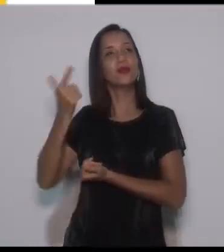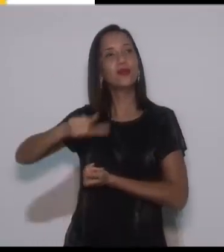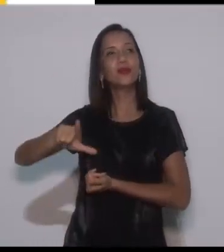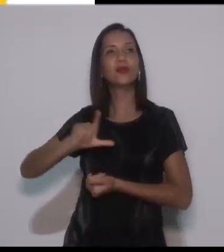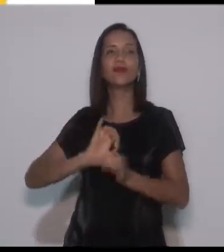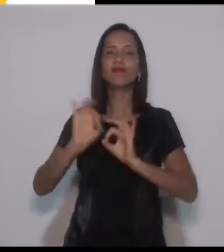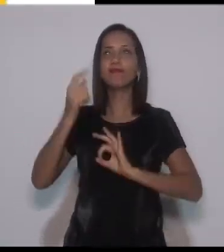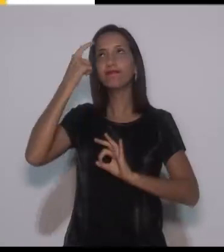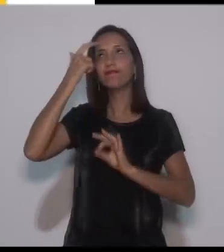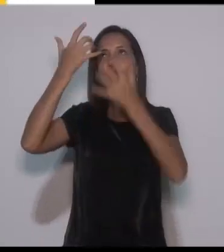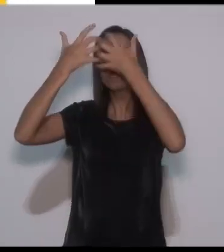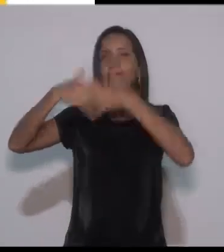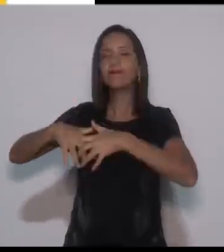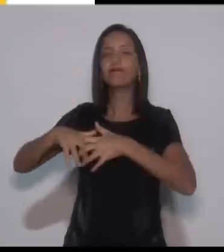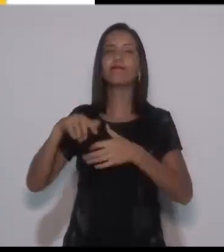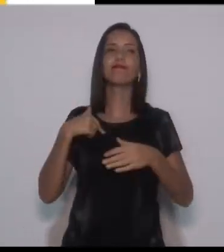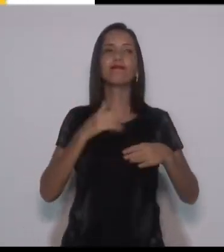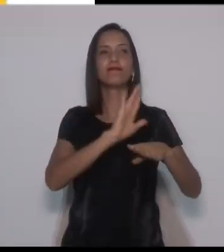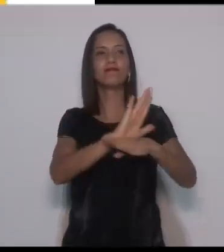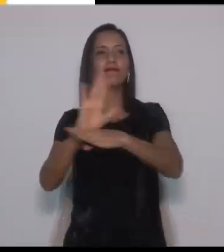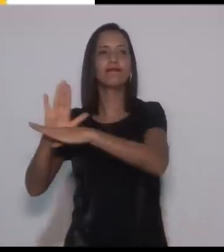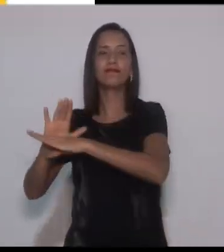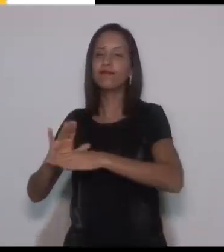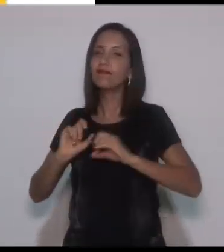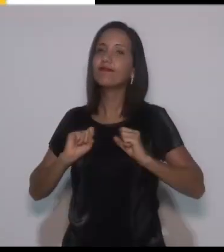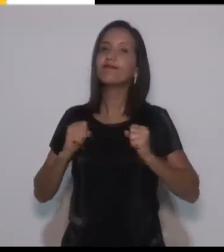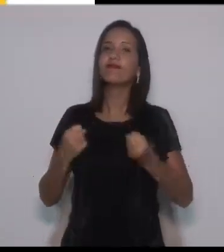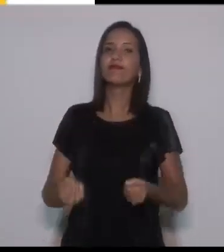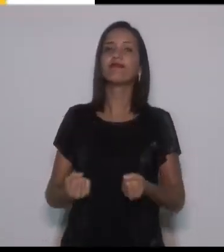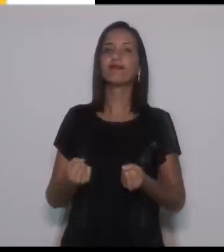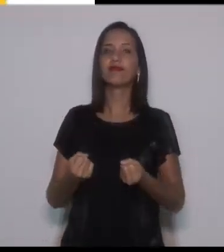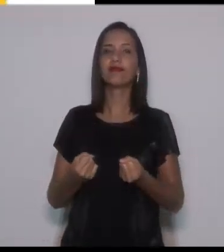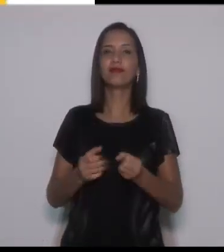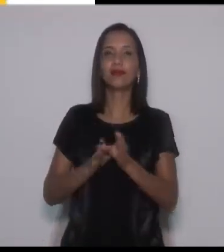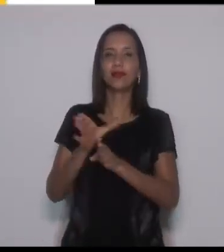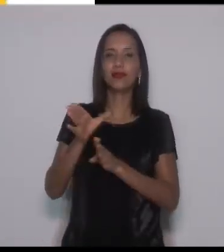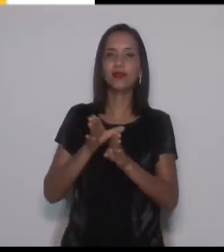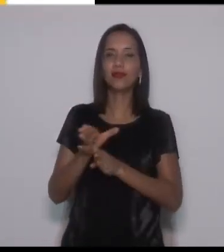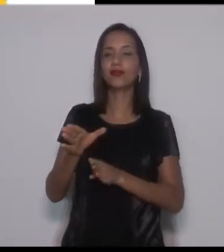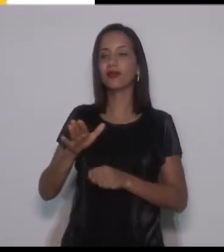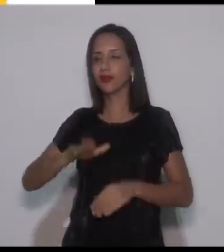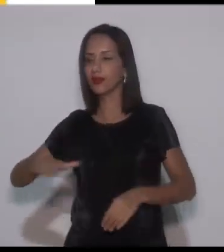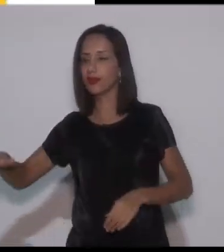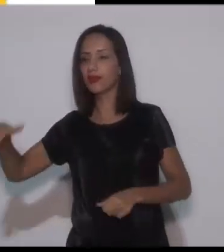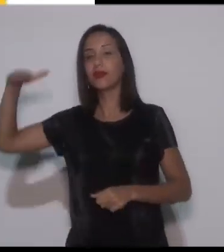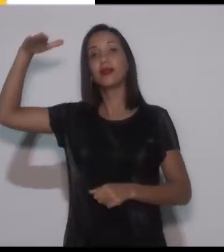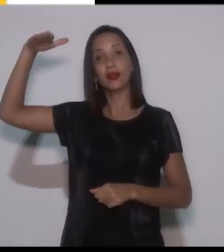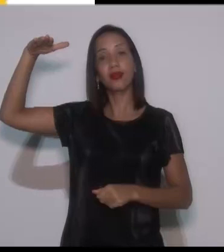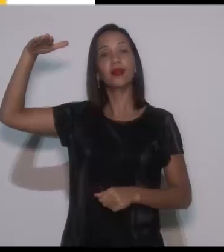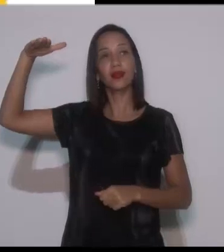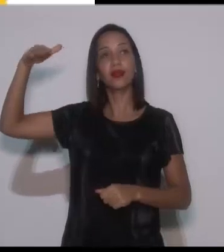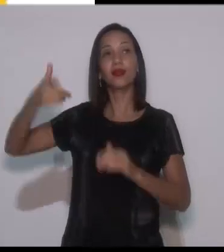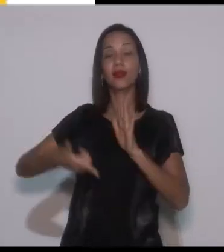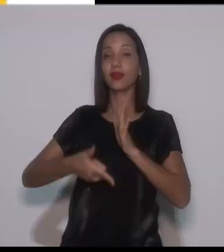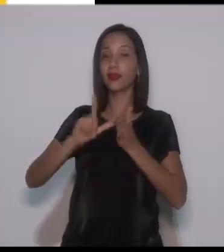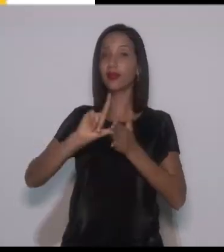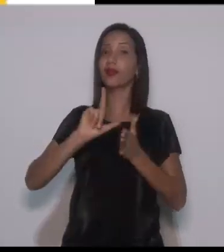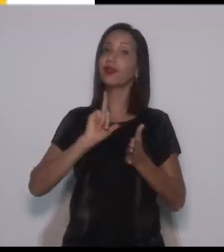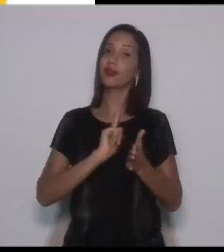o meu modo de pensar. Eu vou ajudar a fortalecer o Conselho da Juventude, da Criança e do Adolescente. Né? Antes da gente